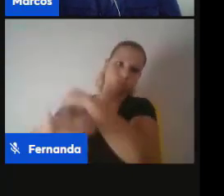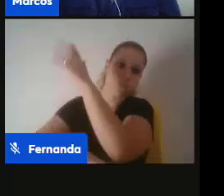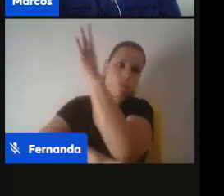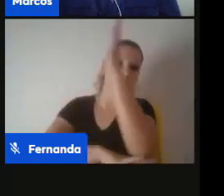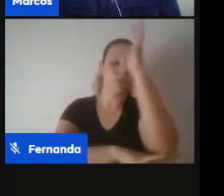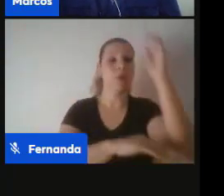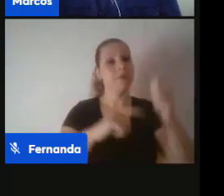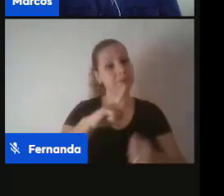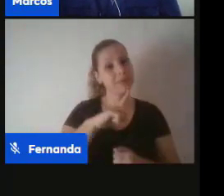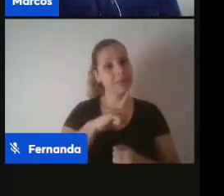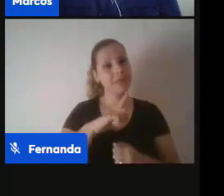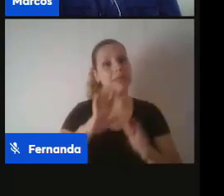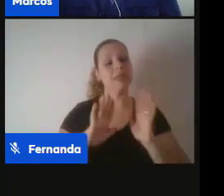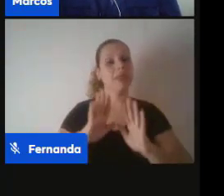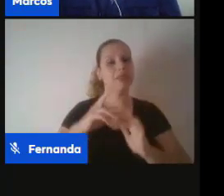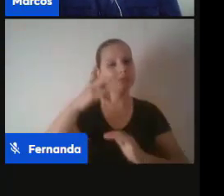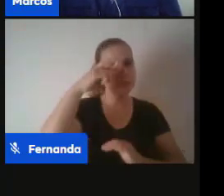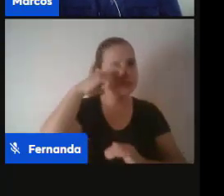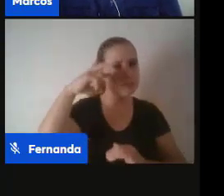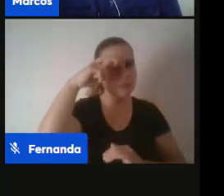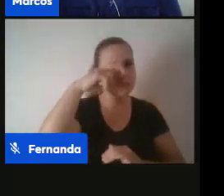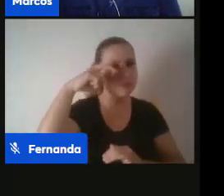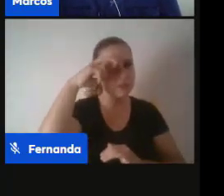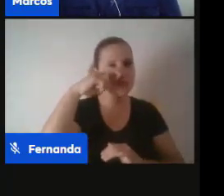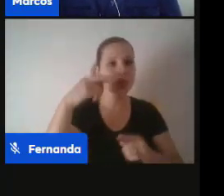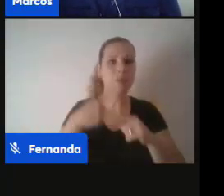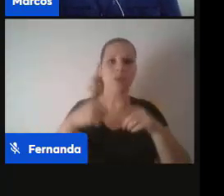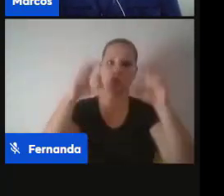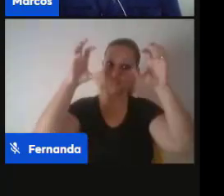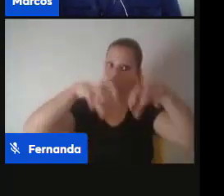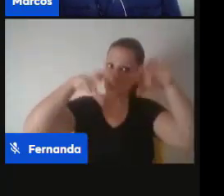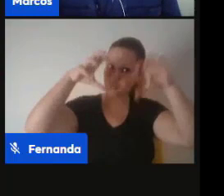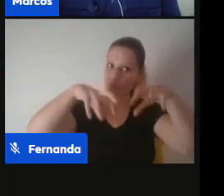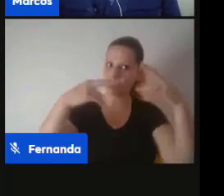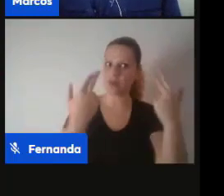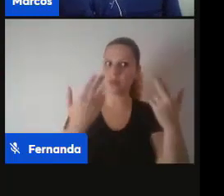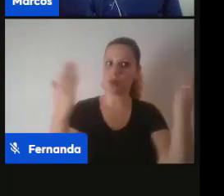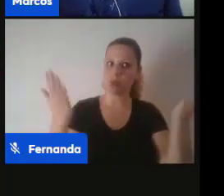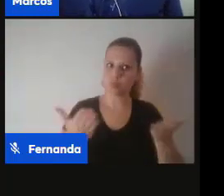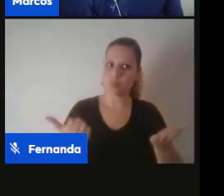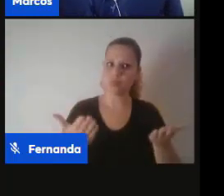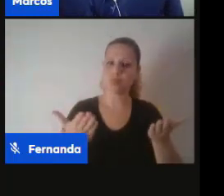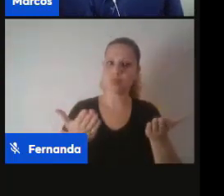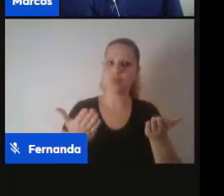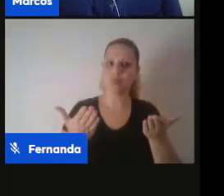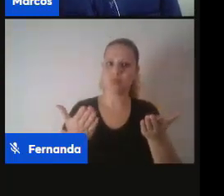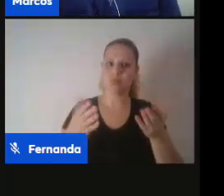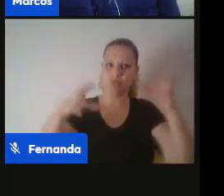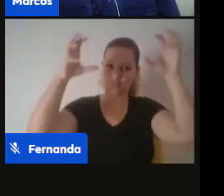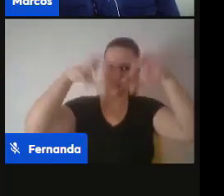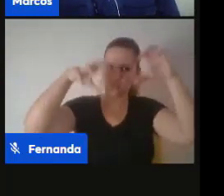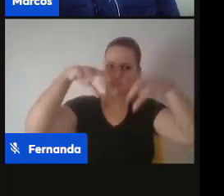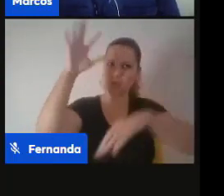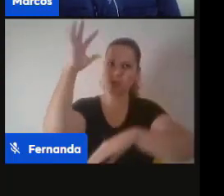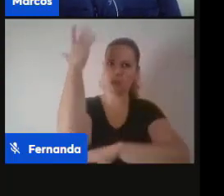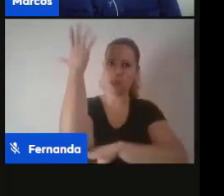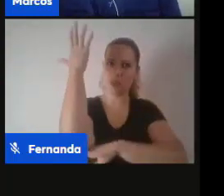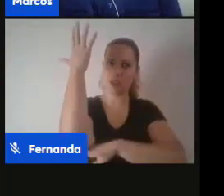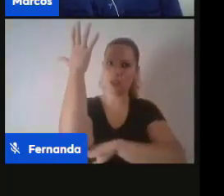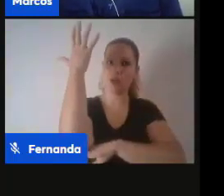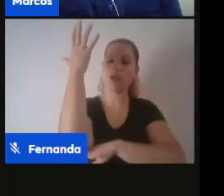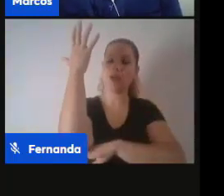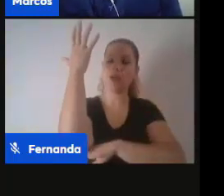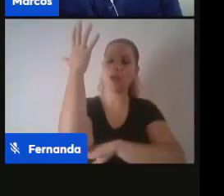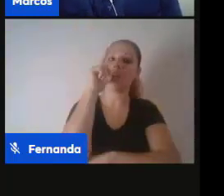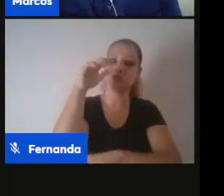nossos colaboradores deverão olhar por quê? Chuva como hoje, no caso, quando chove acumula água nas cavidades. Esses